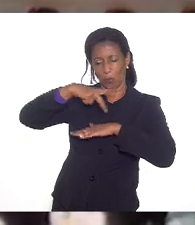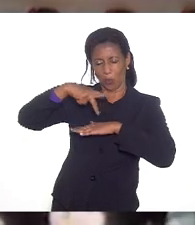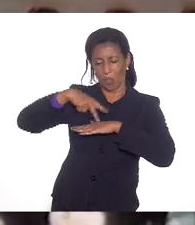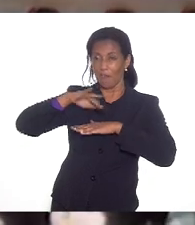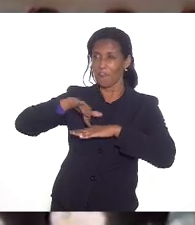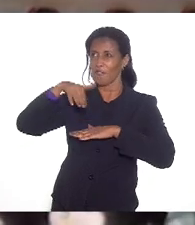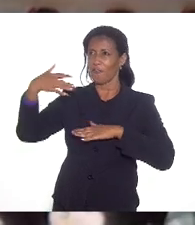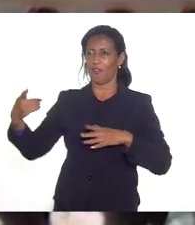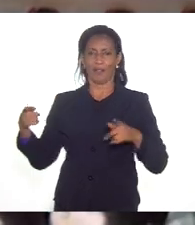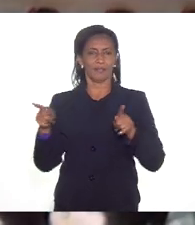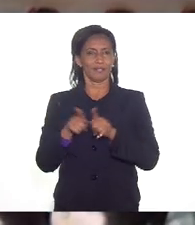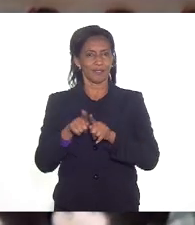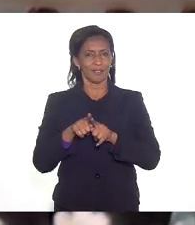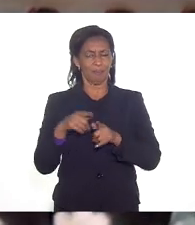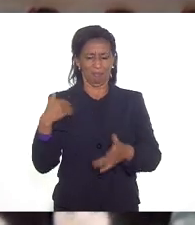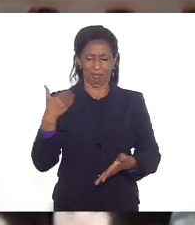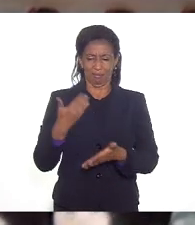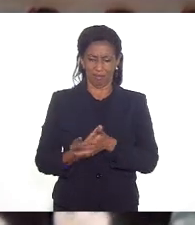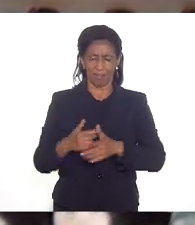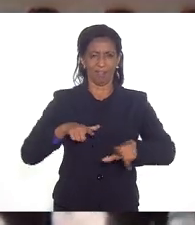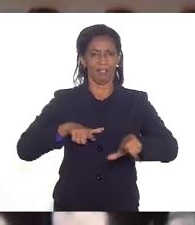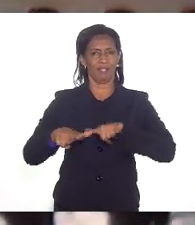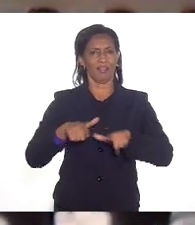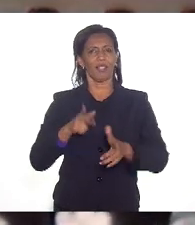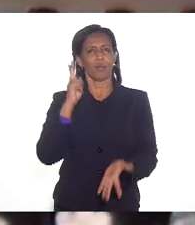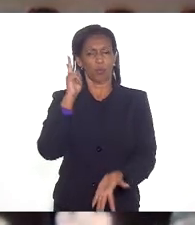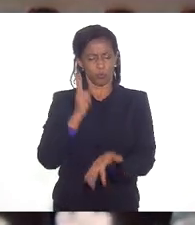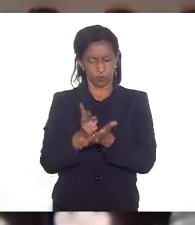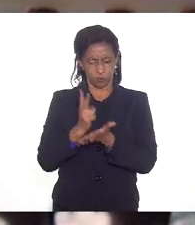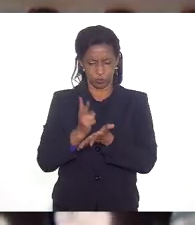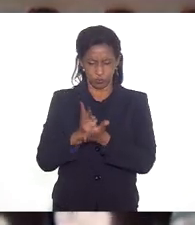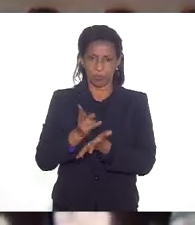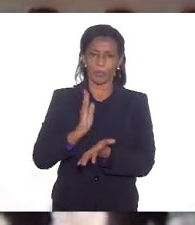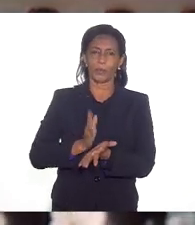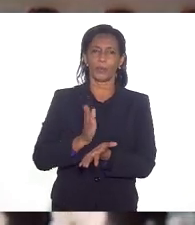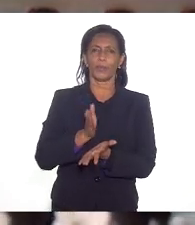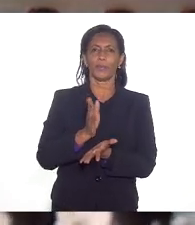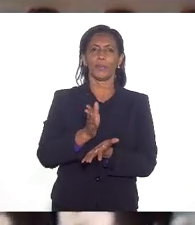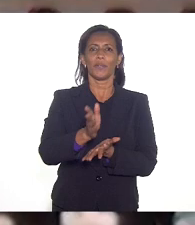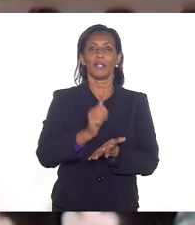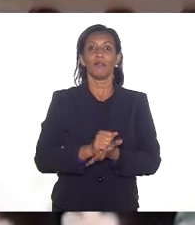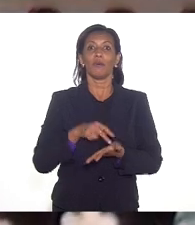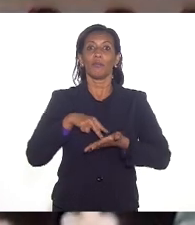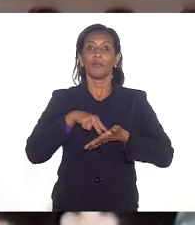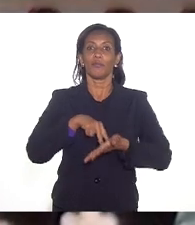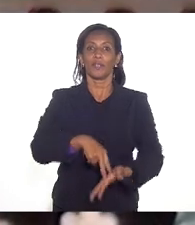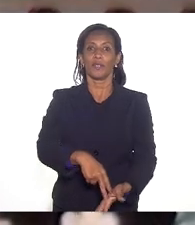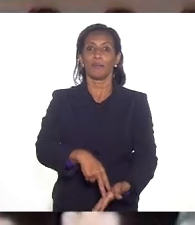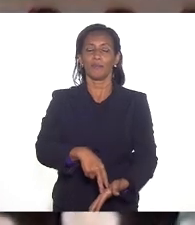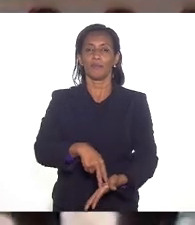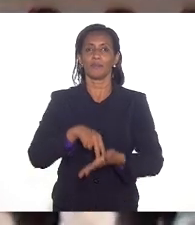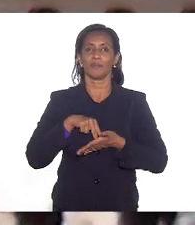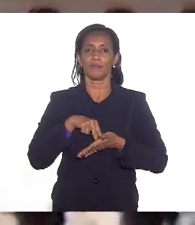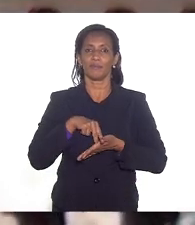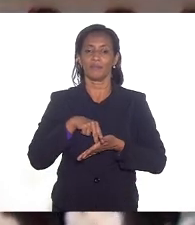cumprimos o nosso papel até aqui seguiremos cumprindo seguiremos firmes